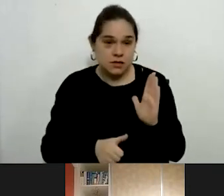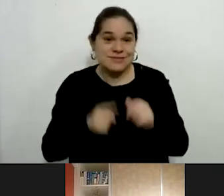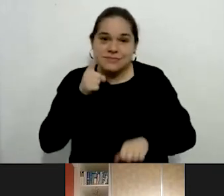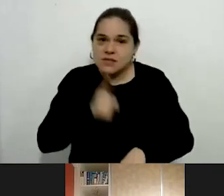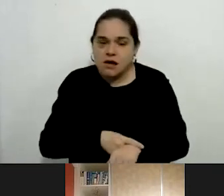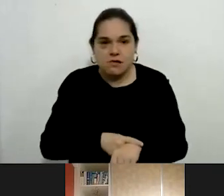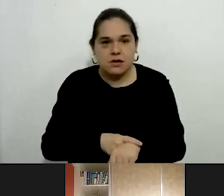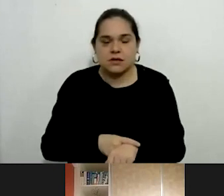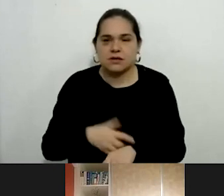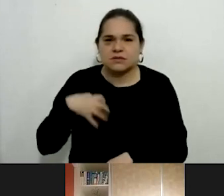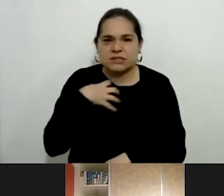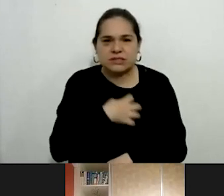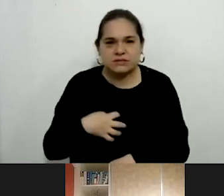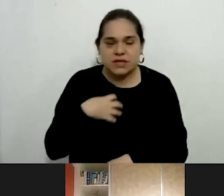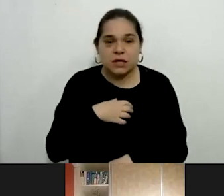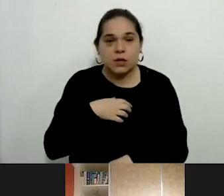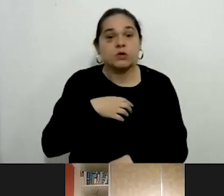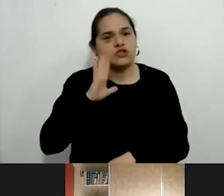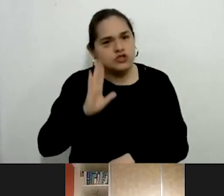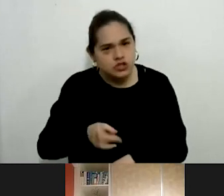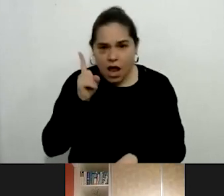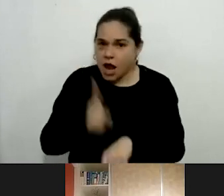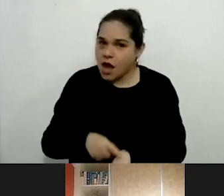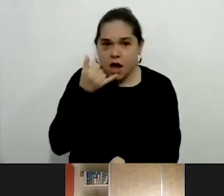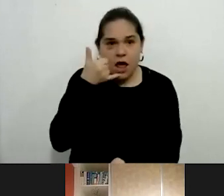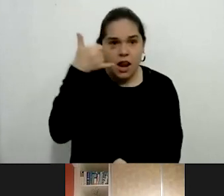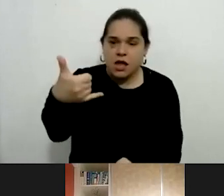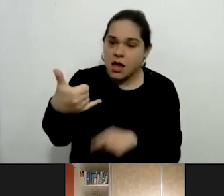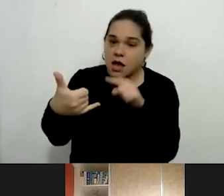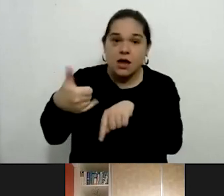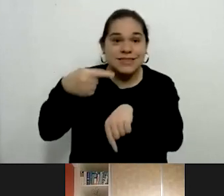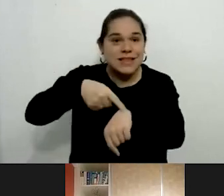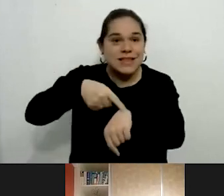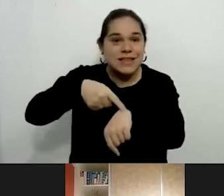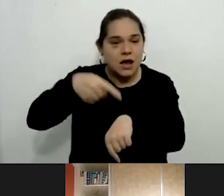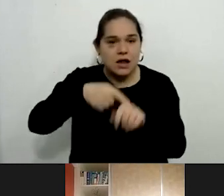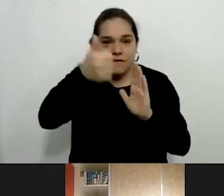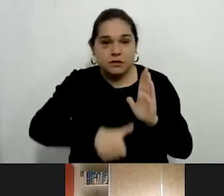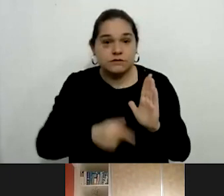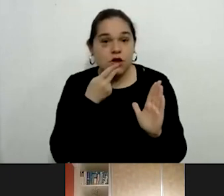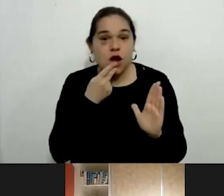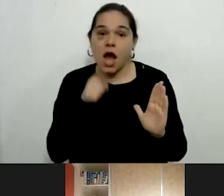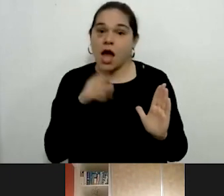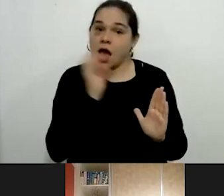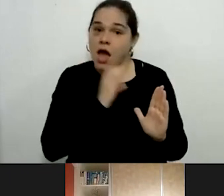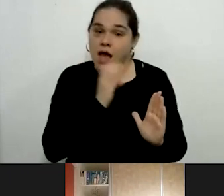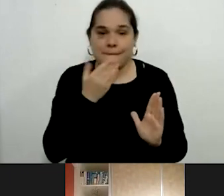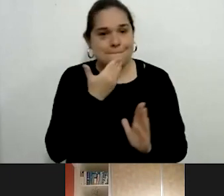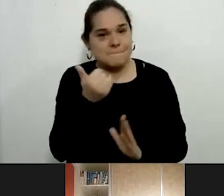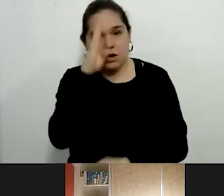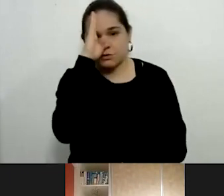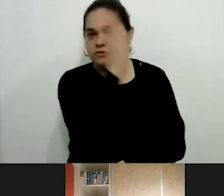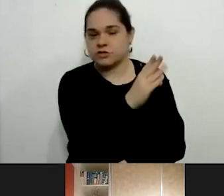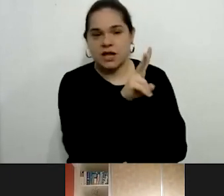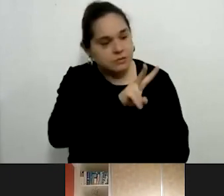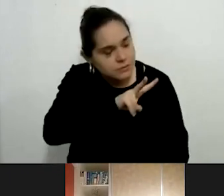momento que eu tive a questão já liguei, já fui atendida e eles constataram que era uma emergência e falaram que daí eu deveria ir